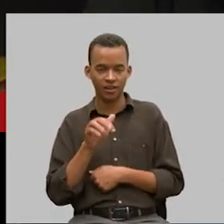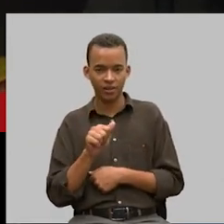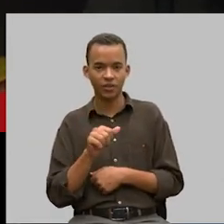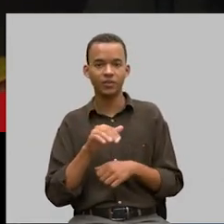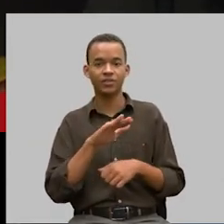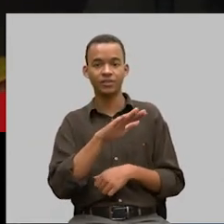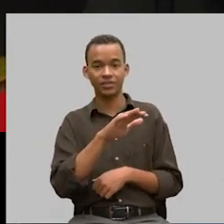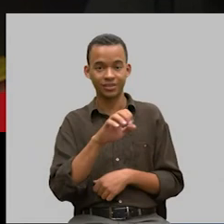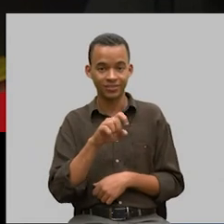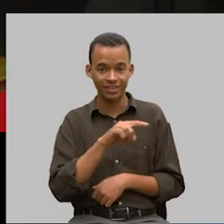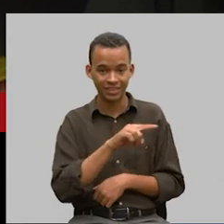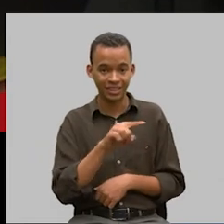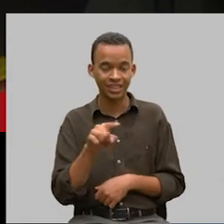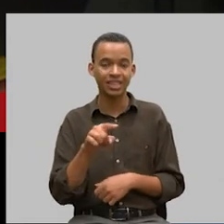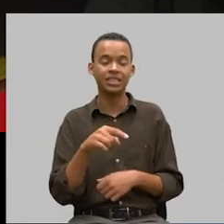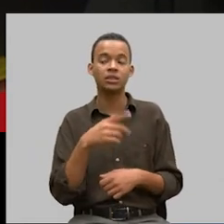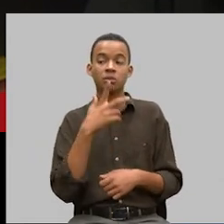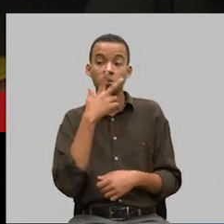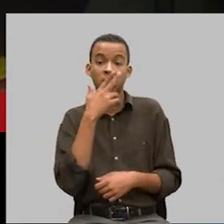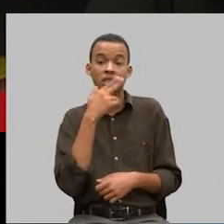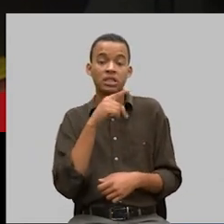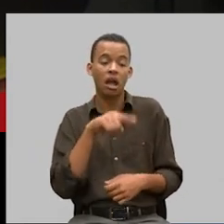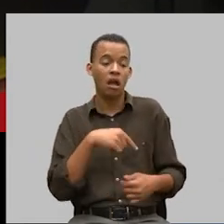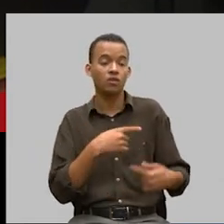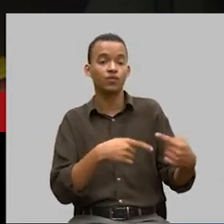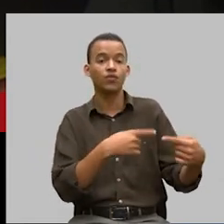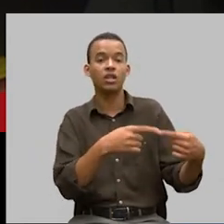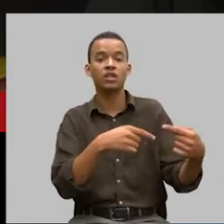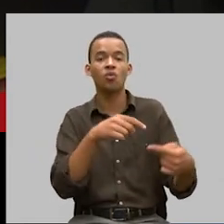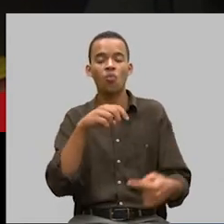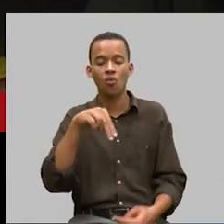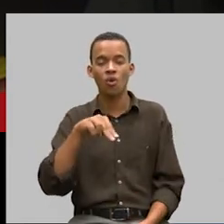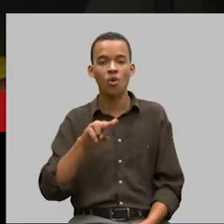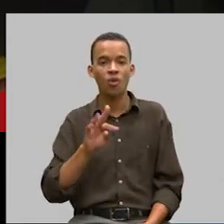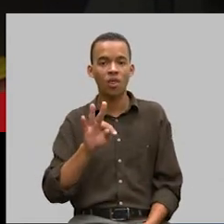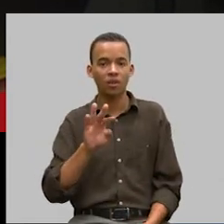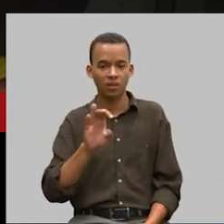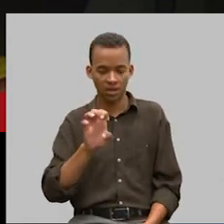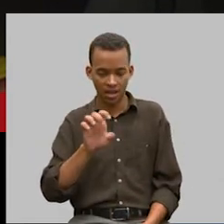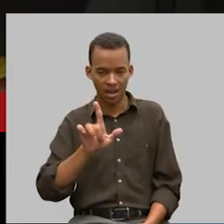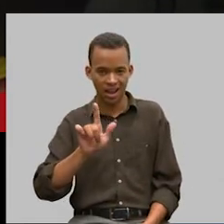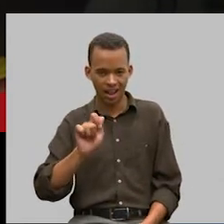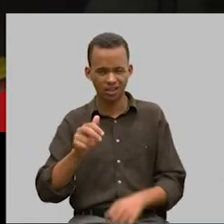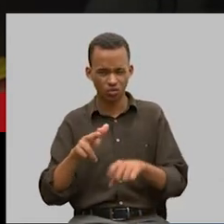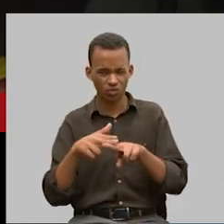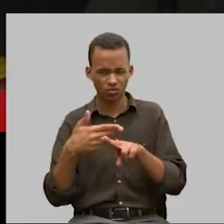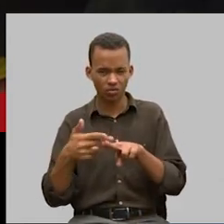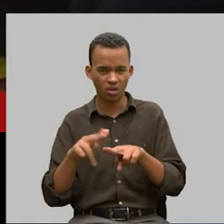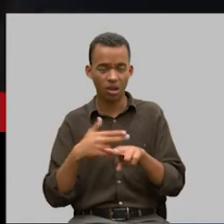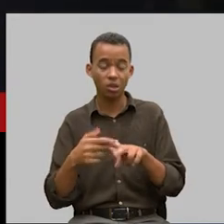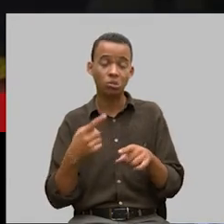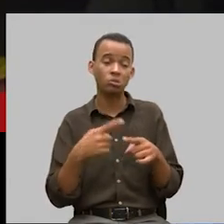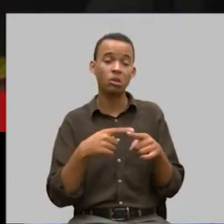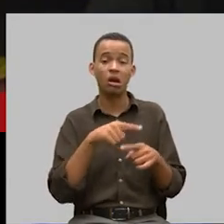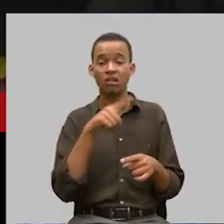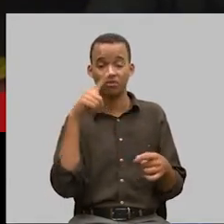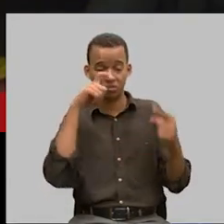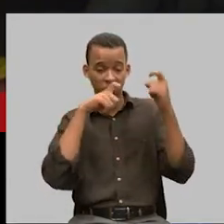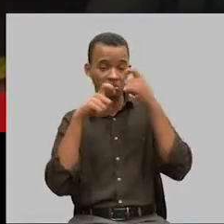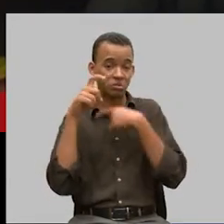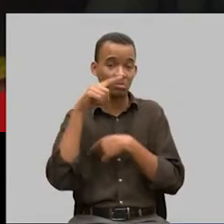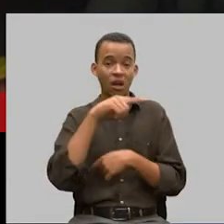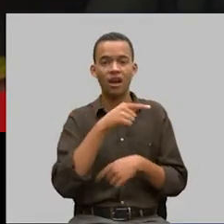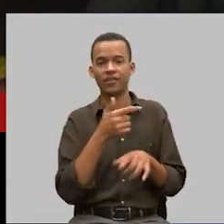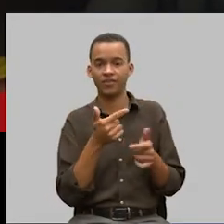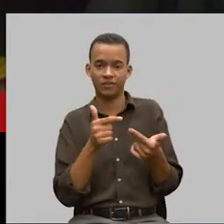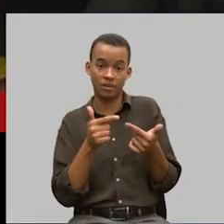Nutella porque é uma geração que eh não passou por muitas dificuldades mas eles são extremamente tecnológicos e